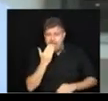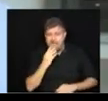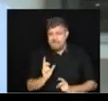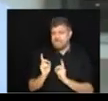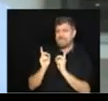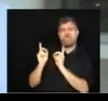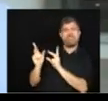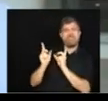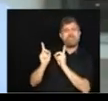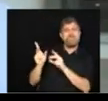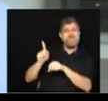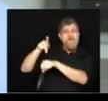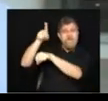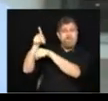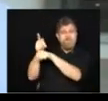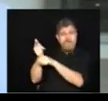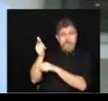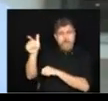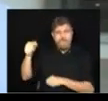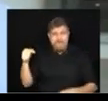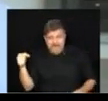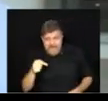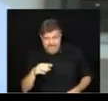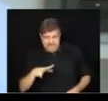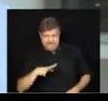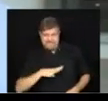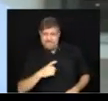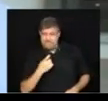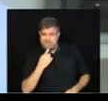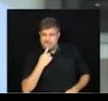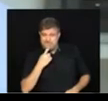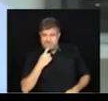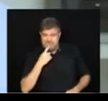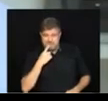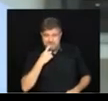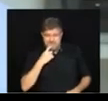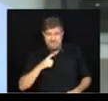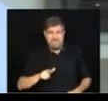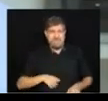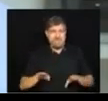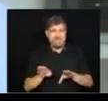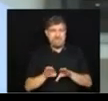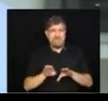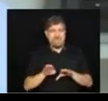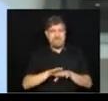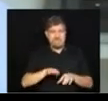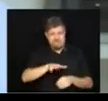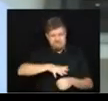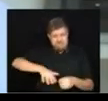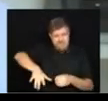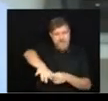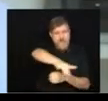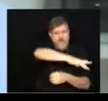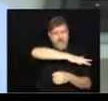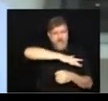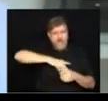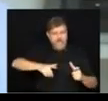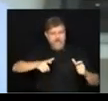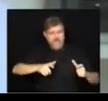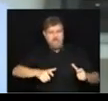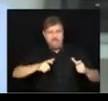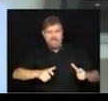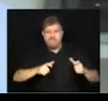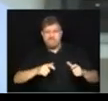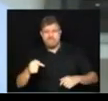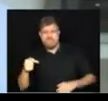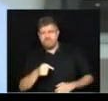alimentos. A tua região de Campinas, a região mais ao norte da Mogiana, uma região